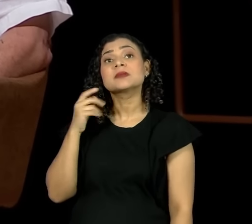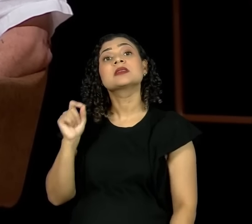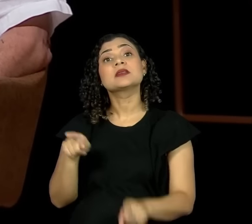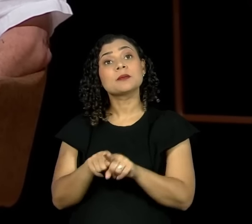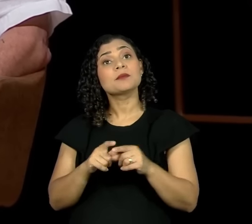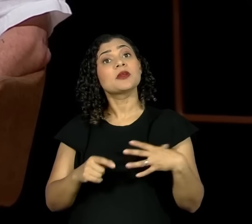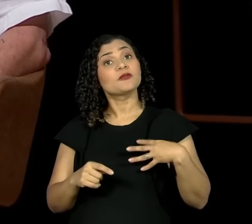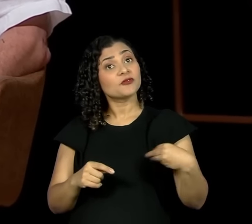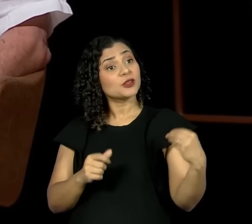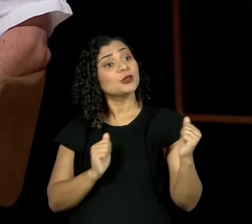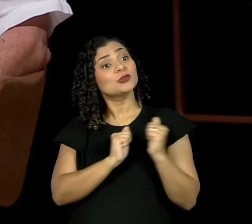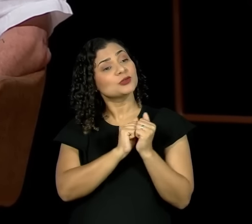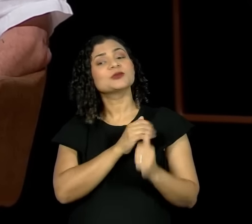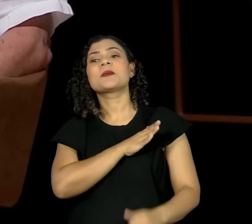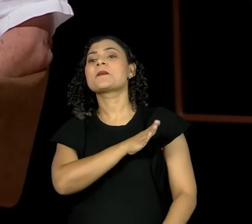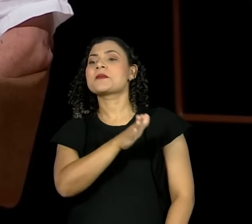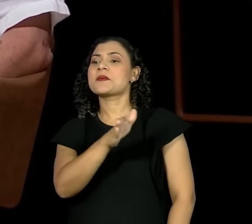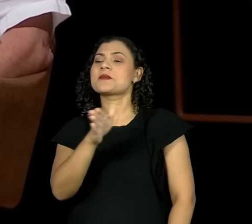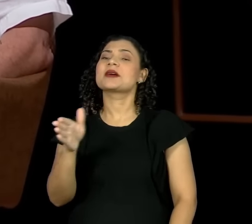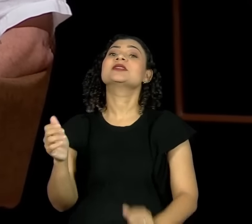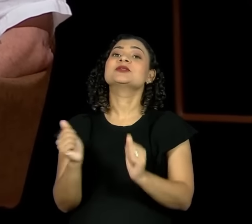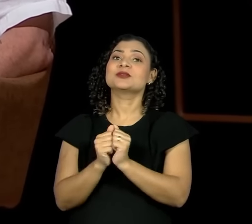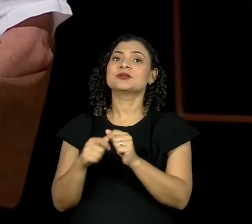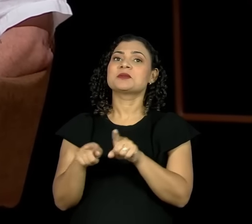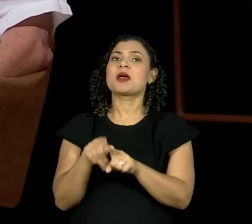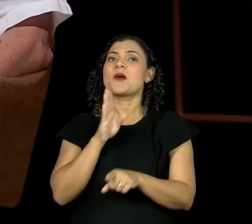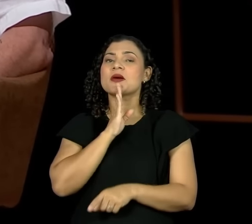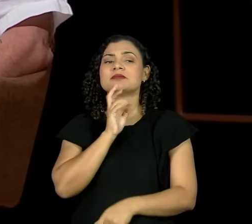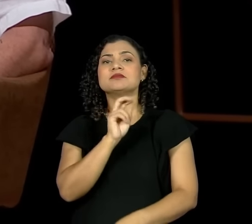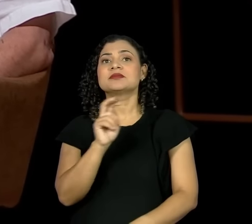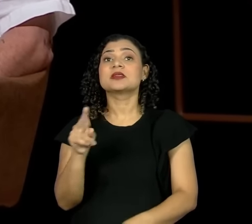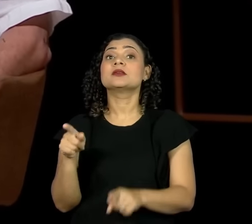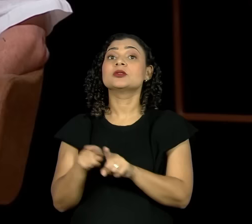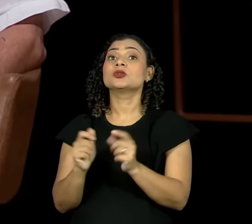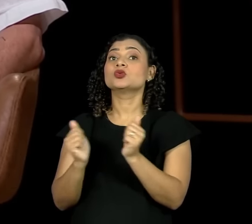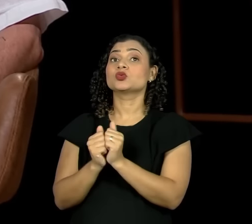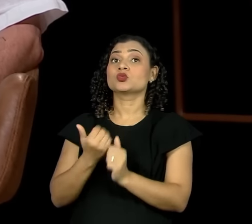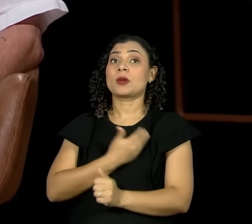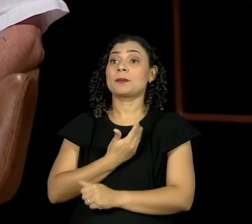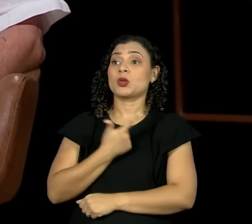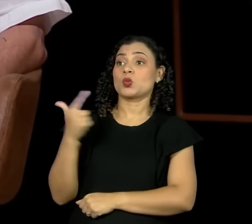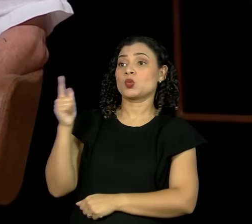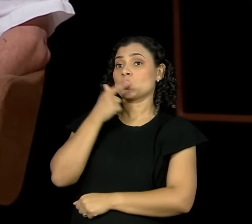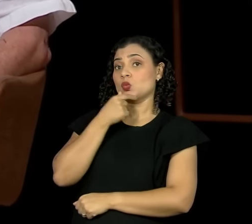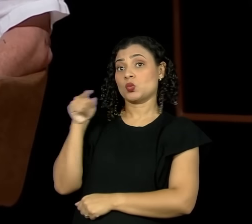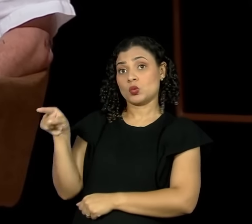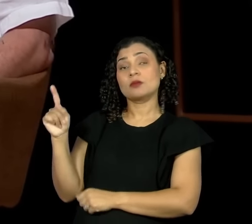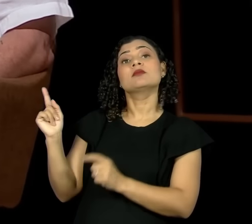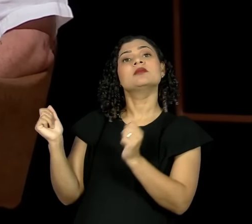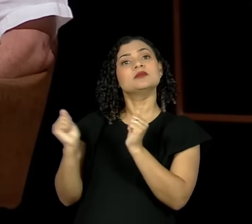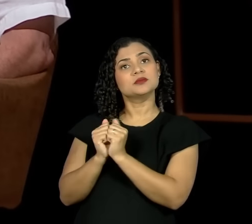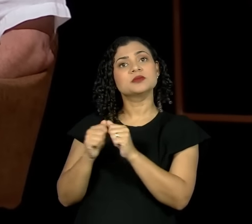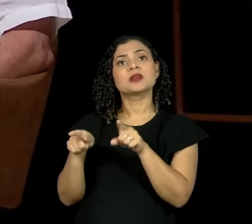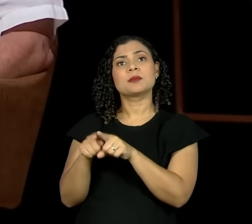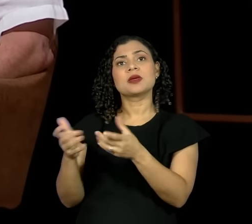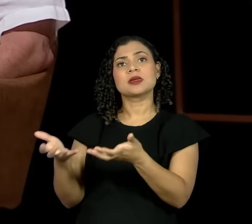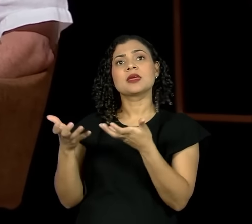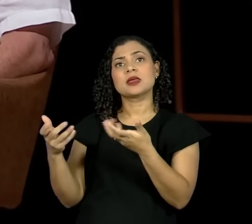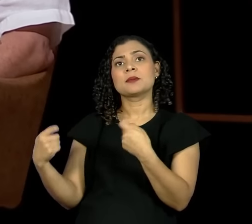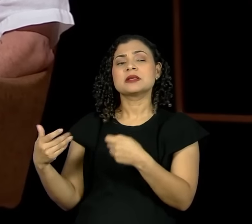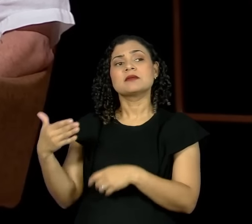levei meu filho também para conhecer para conhecer Hum e levei um amigo também que tava querendo tava